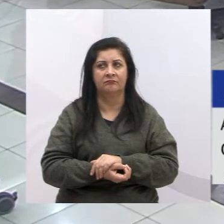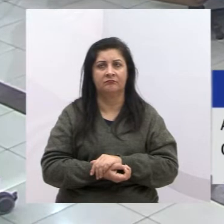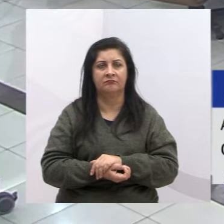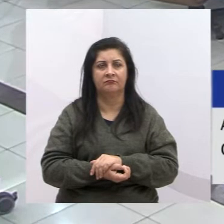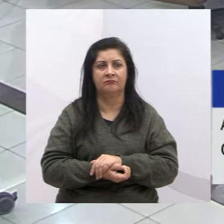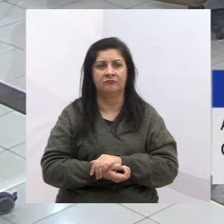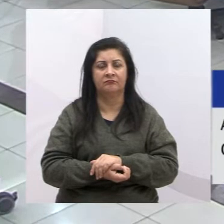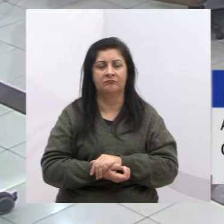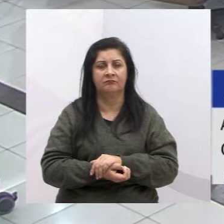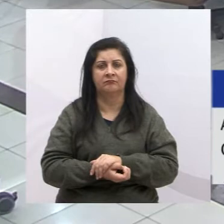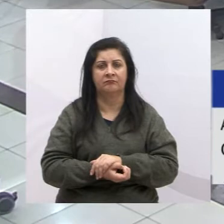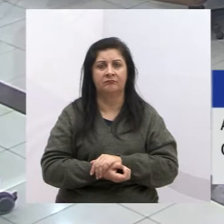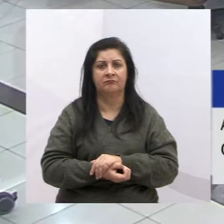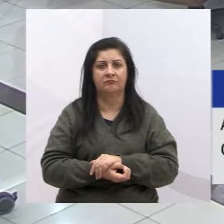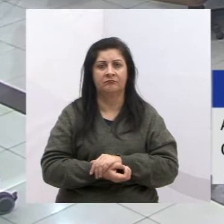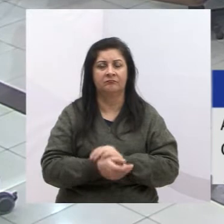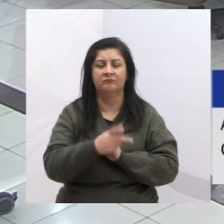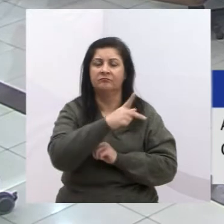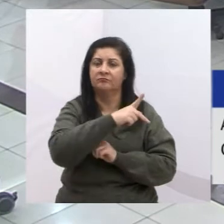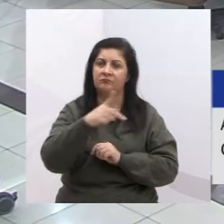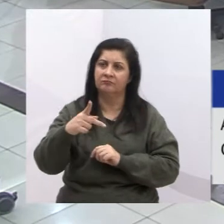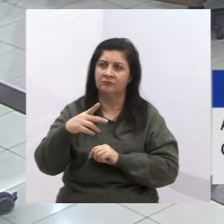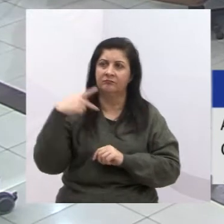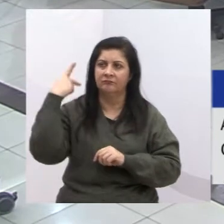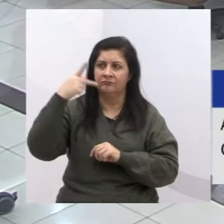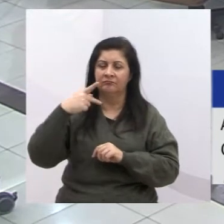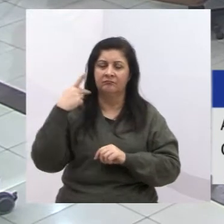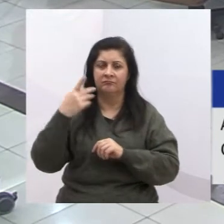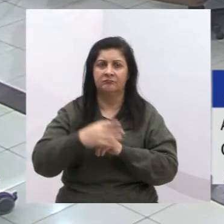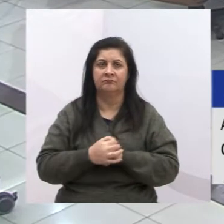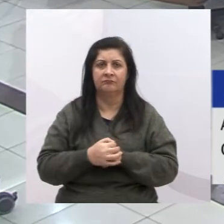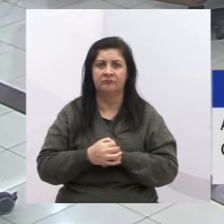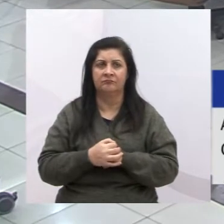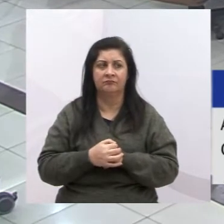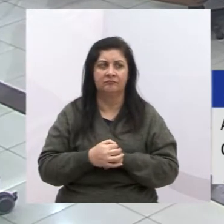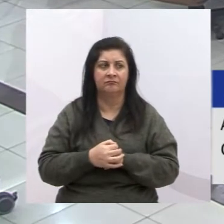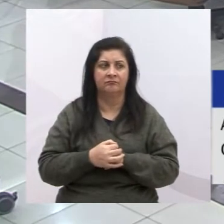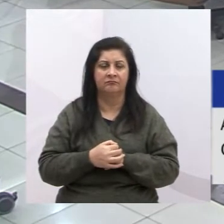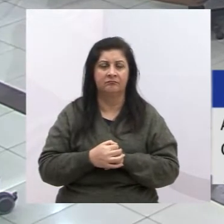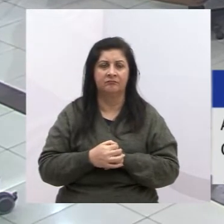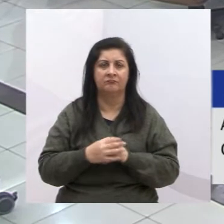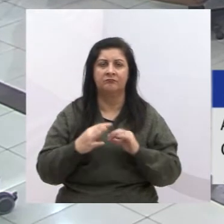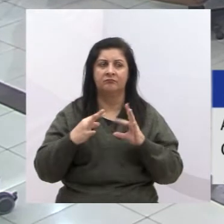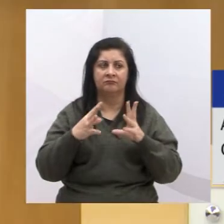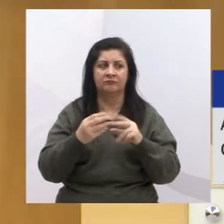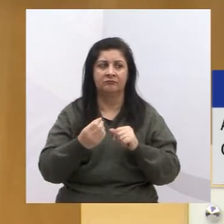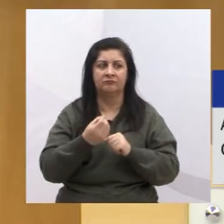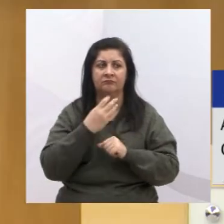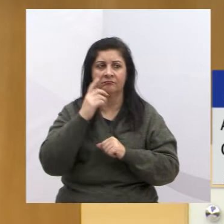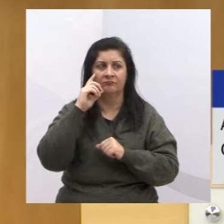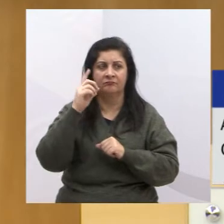Senhor presidente, nobres pares, público presente e a todos que nos assistem, bom dia.